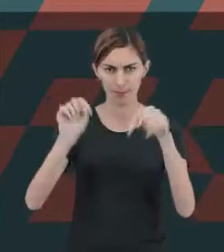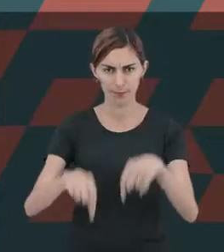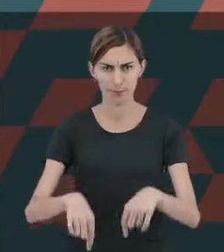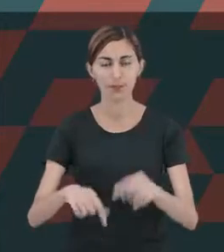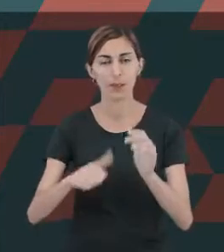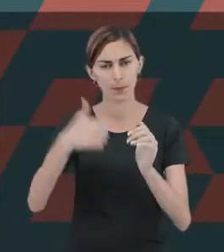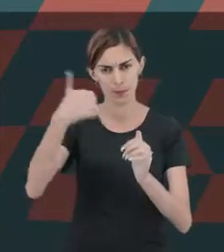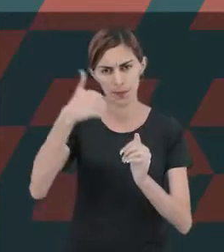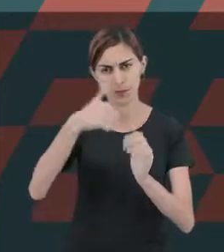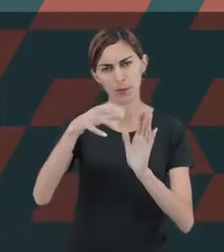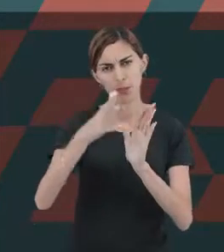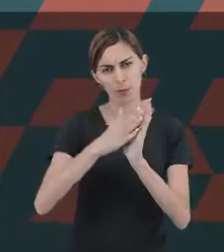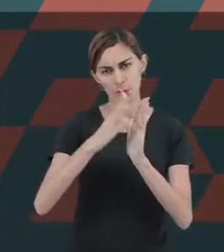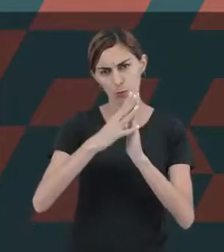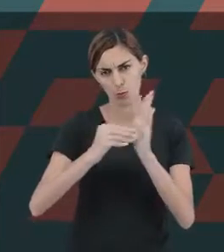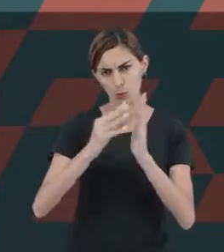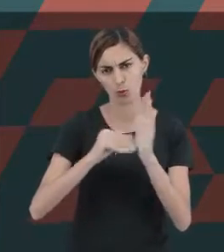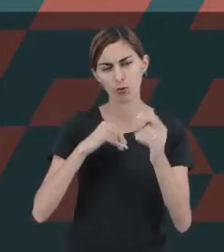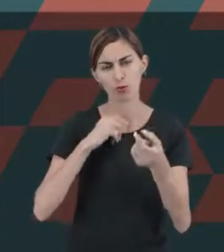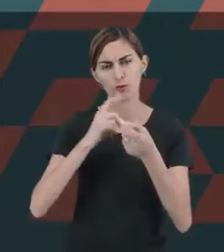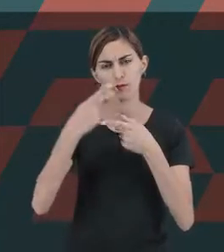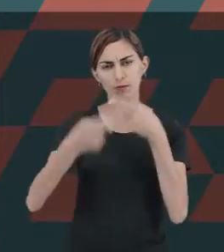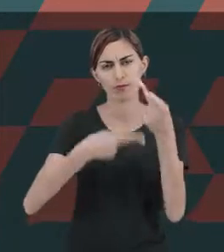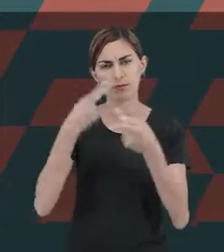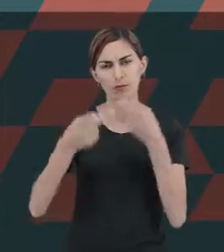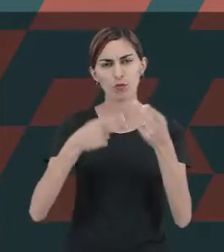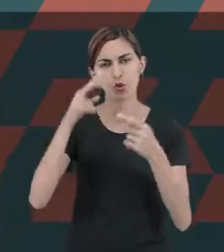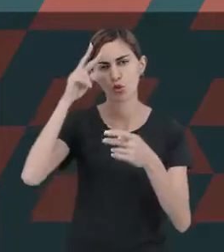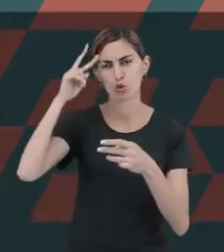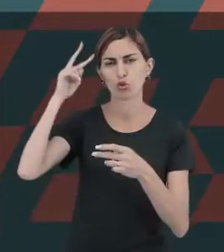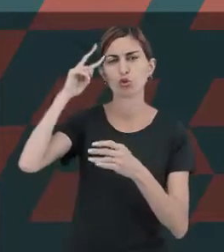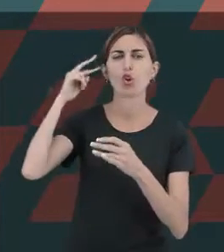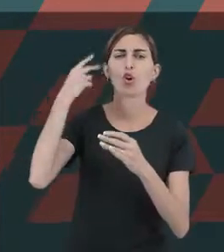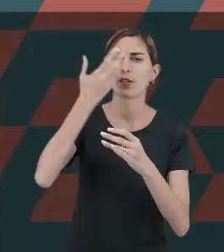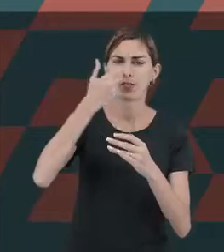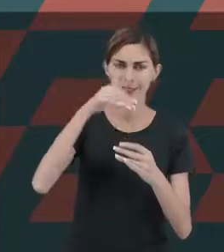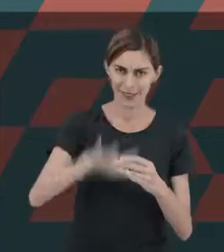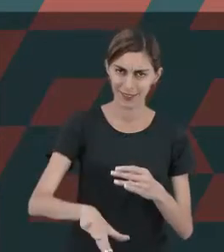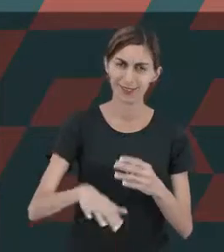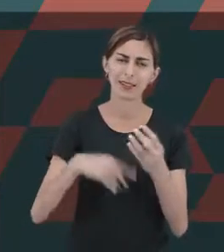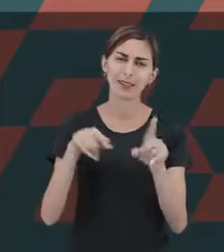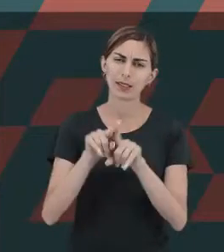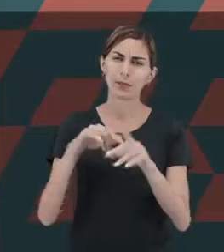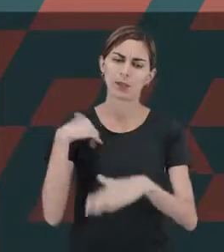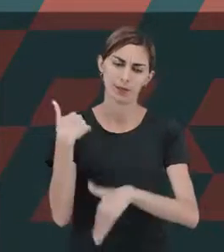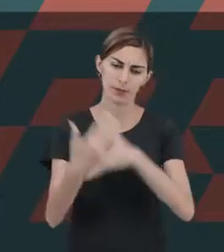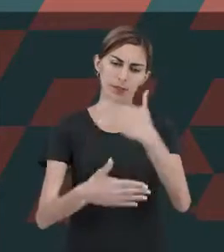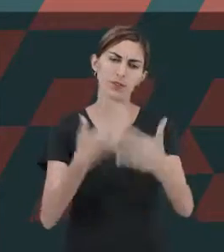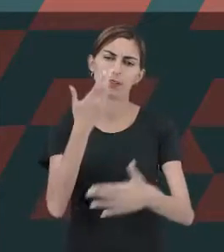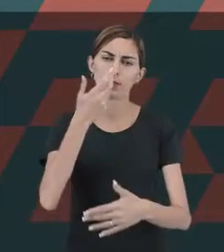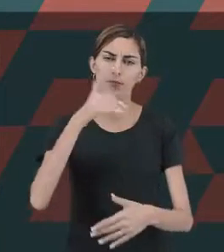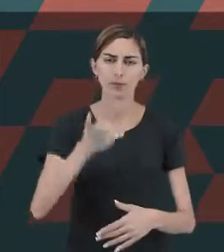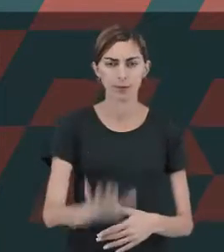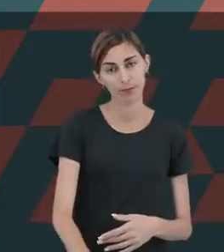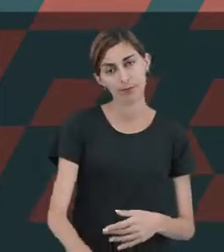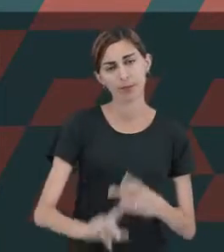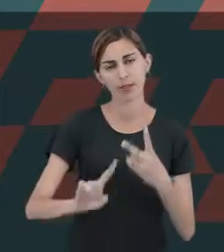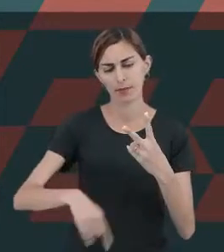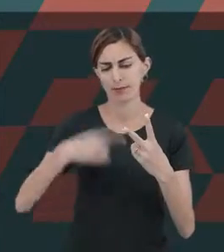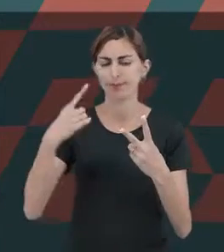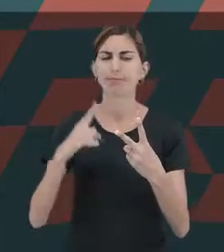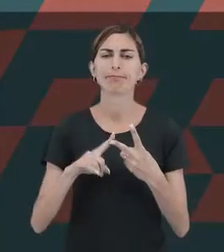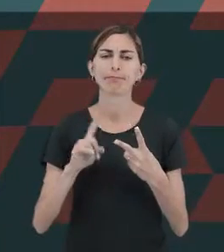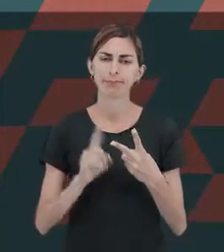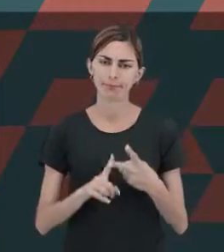no primeiro módulo, nós discutimos sobre o histórico da criança, bem como o desenvolvimento infantil. Logo